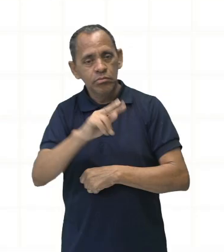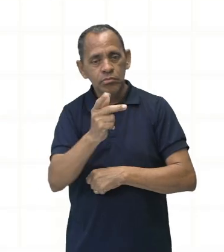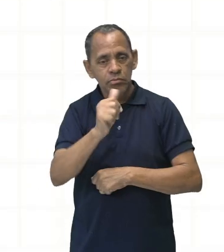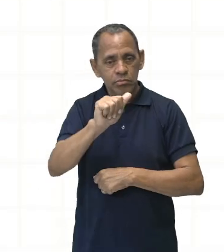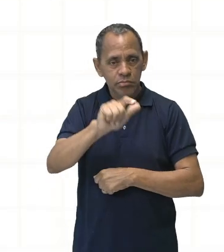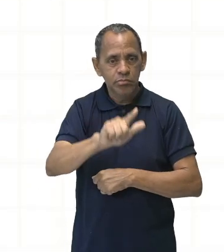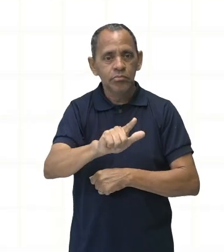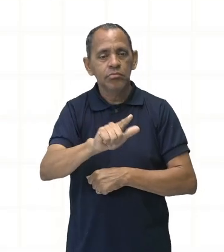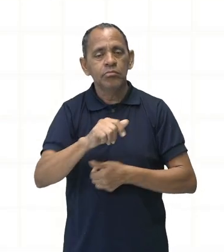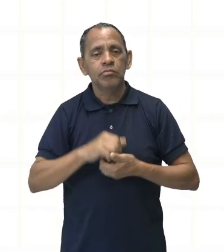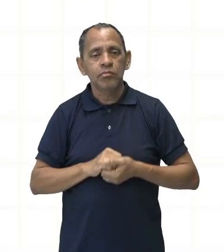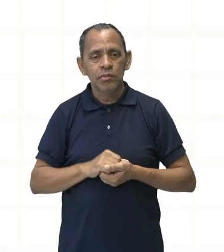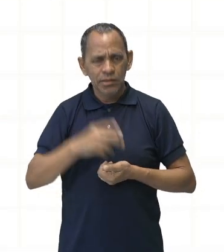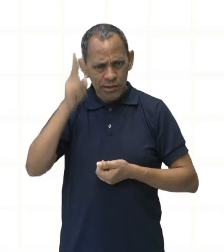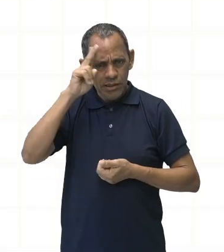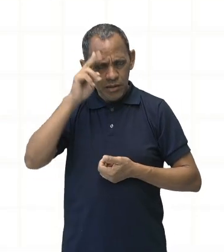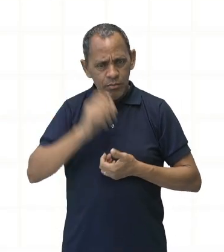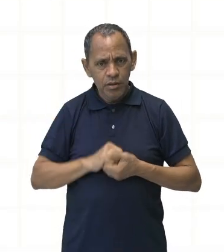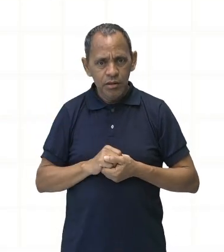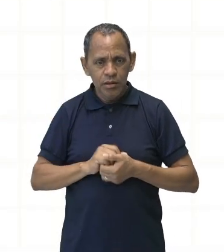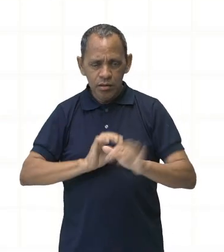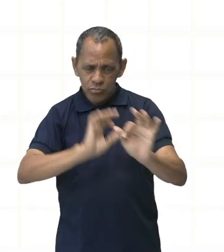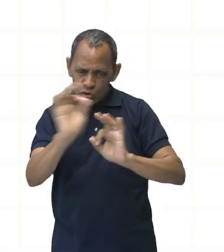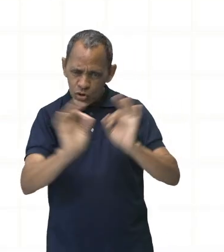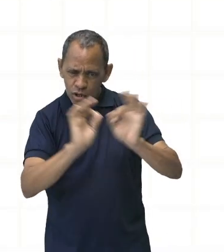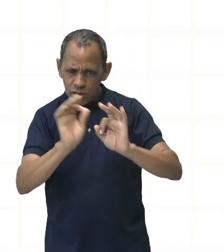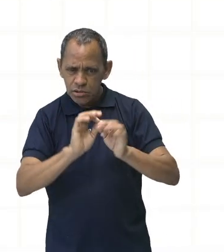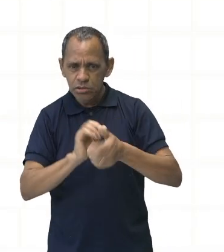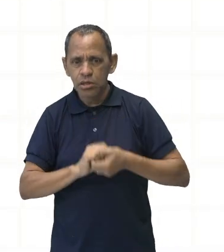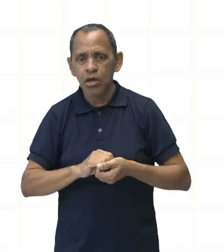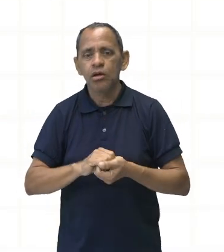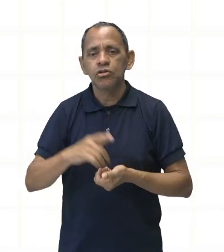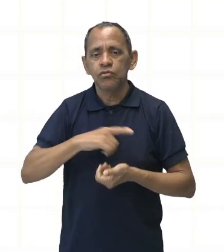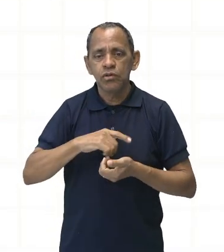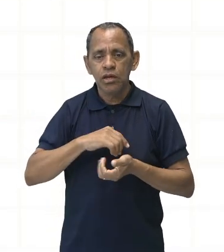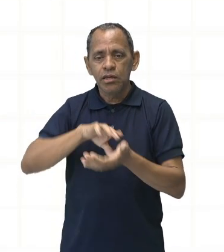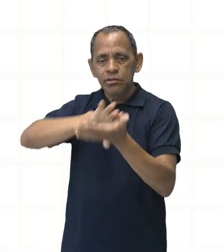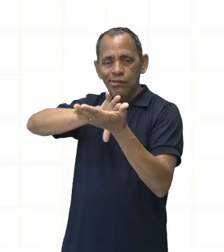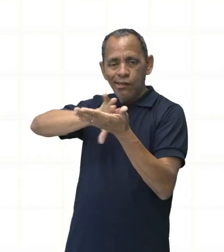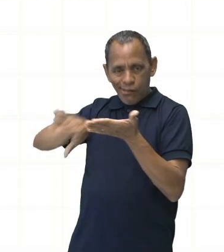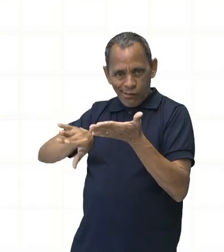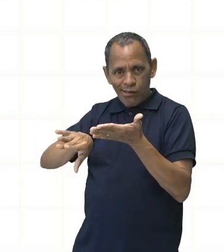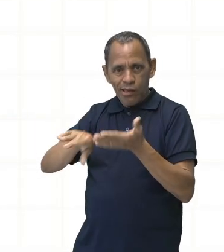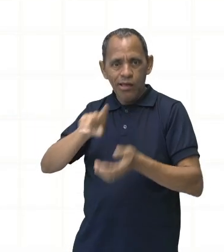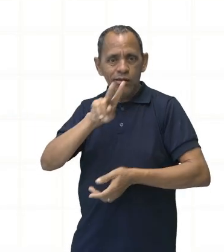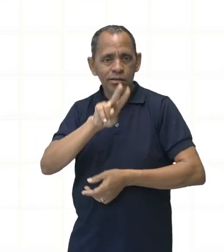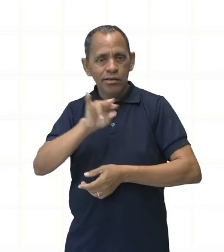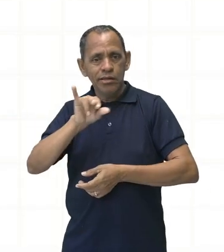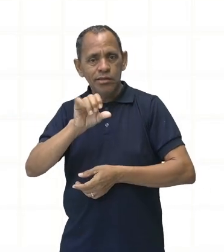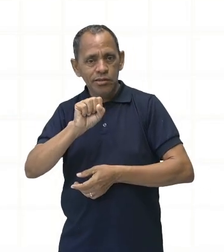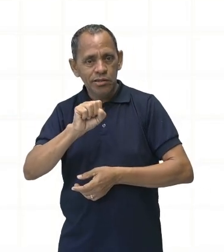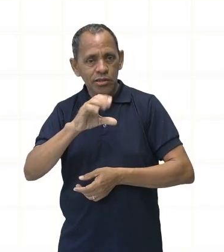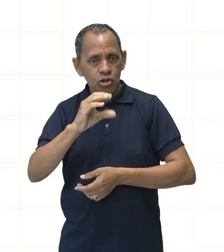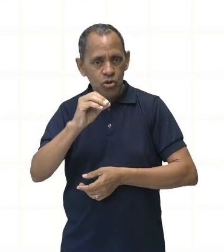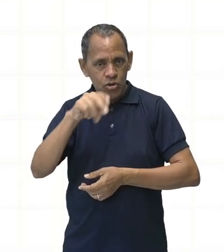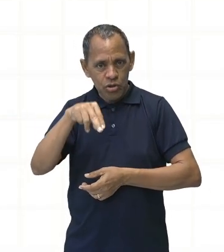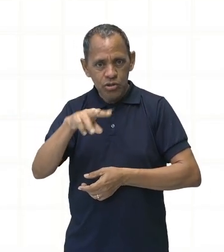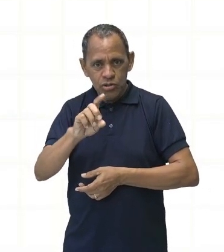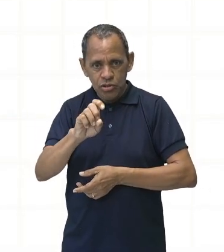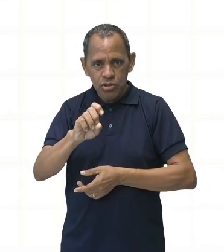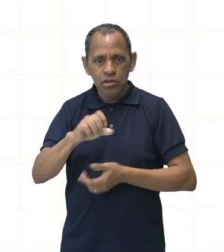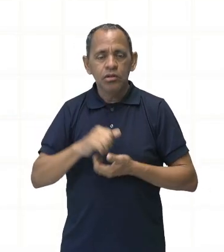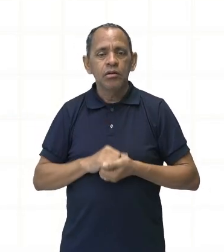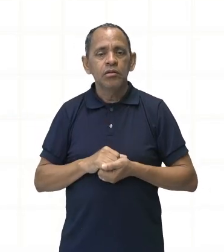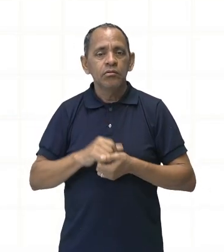o articulador para que houvesse a demissão do Visconde de Ouro Preto? Pois é, ele vai liderar esses